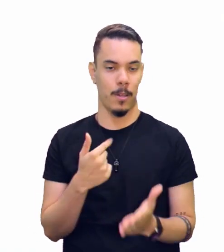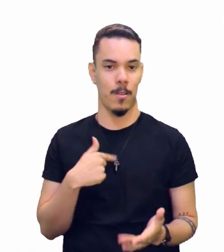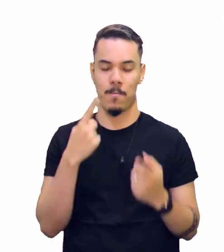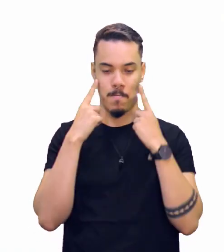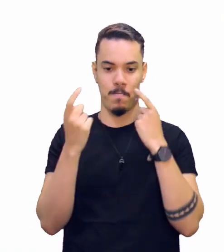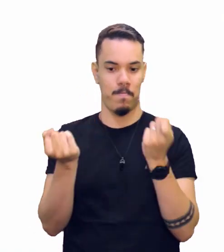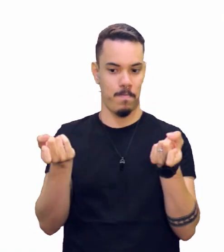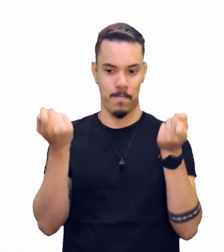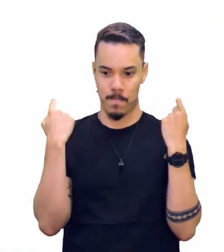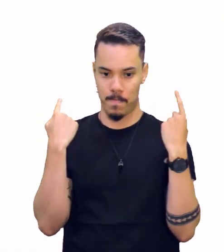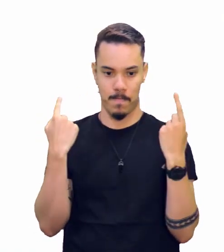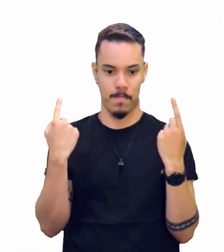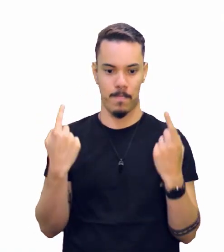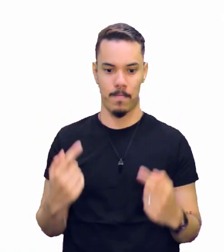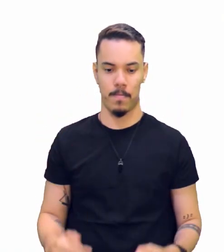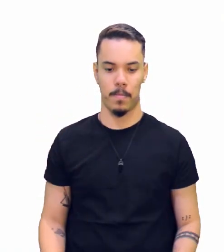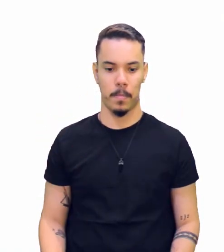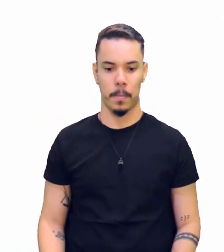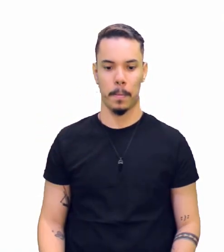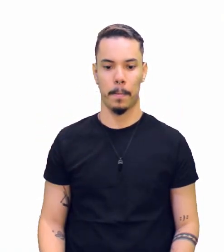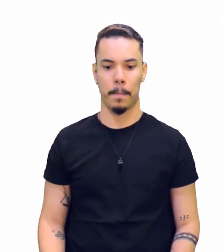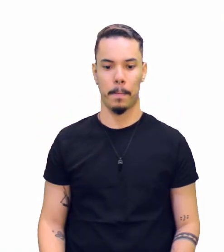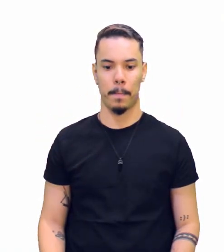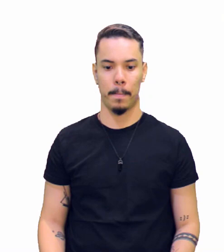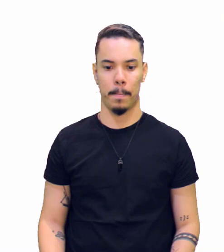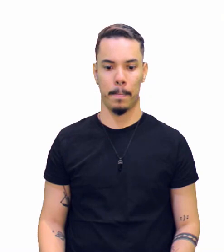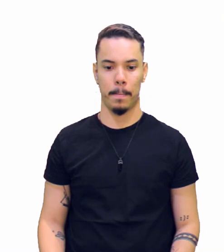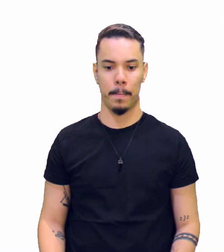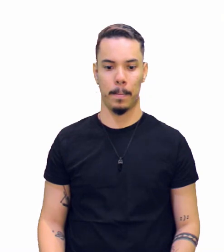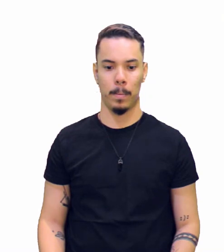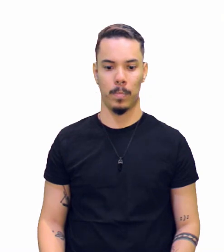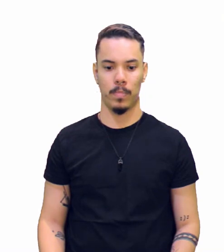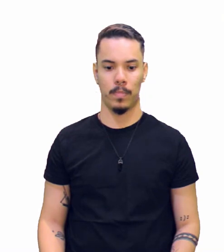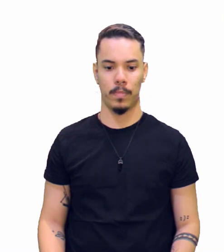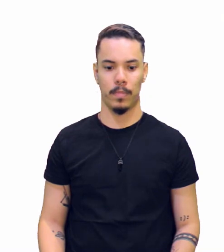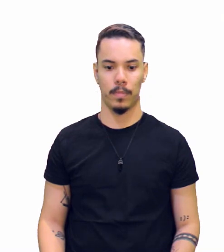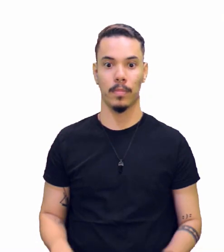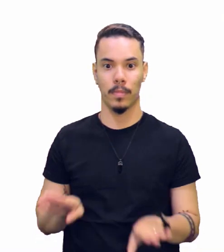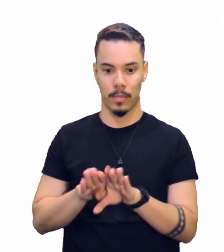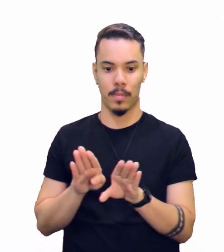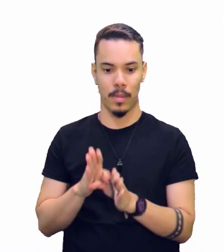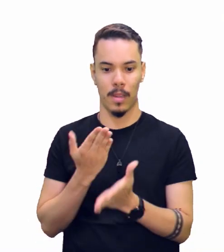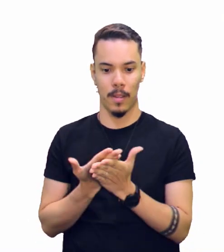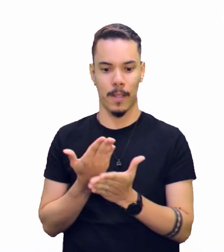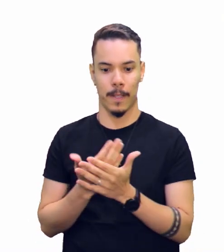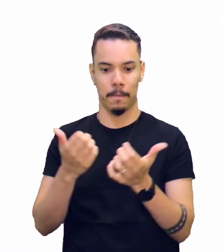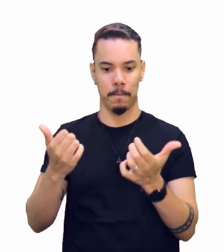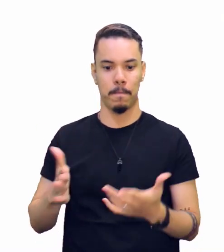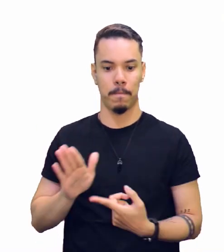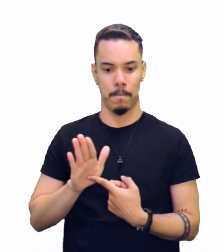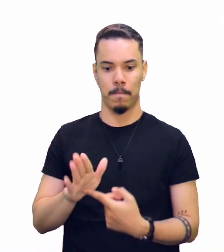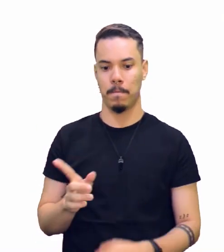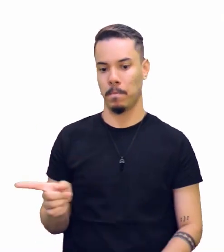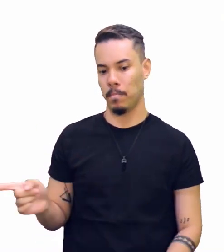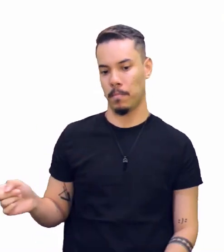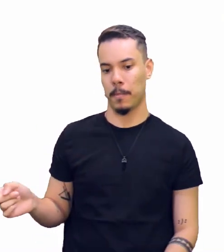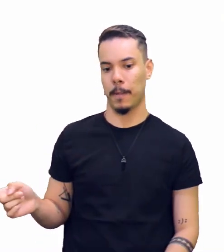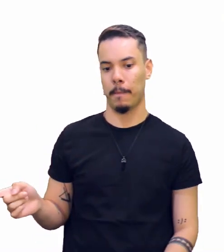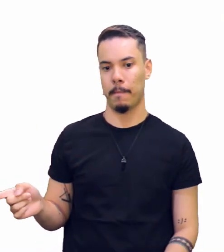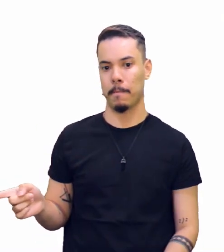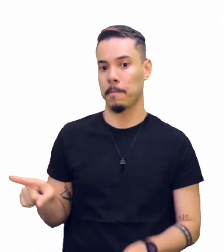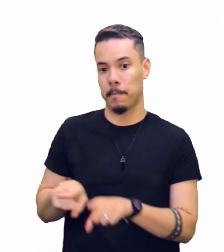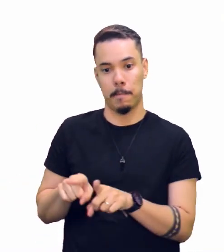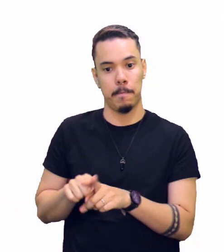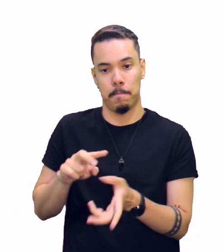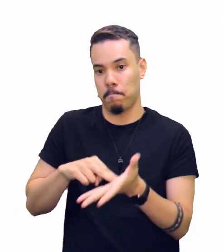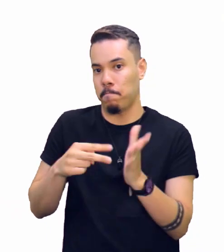importo I don't mind que a gente viu nas nossas aulas na nossa aula perdão I don't mind que também